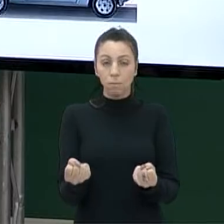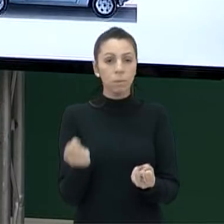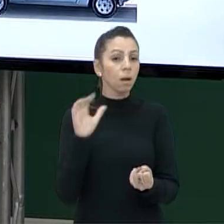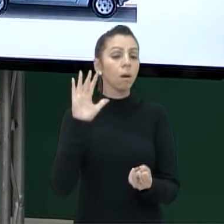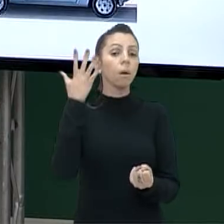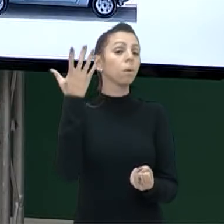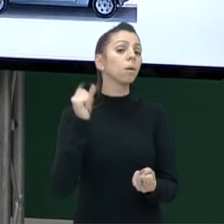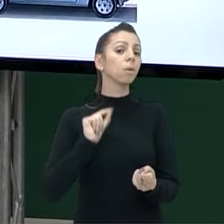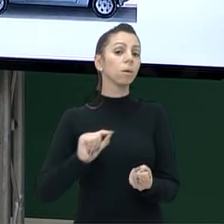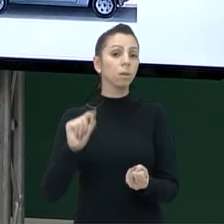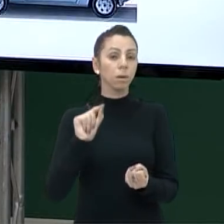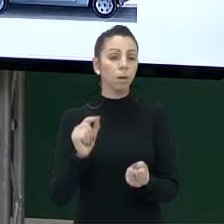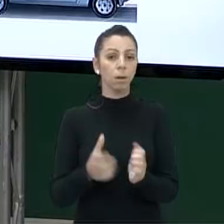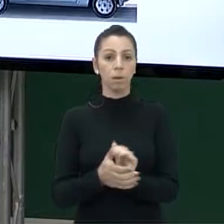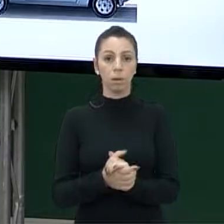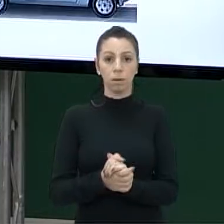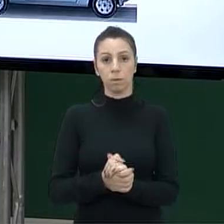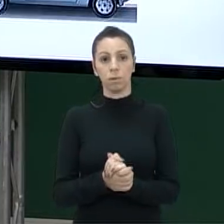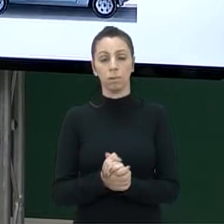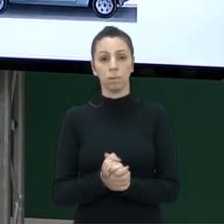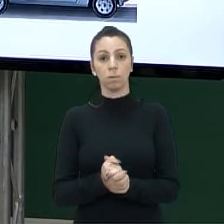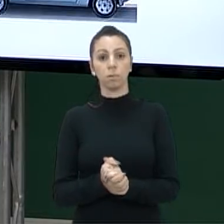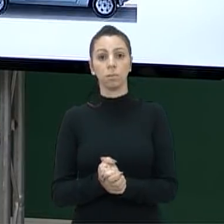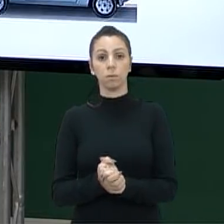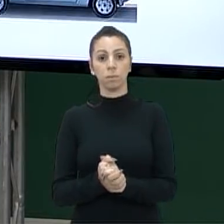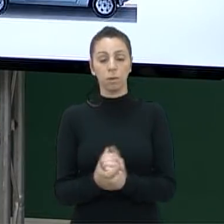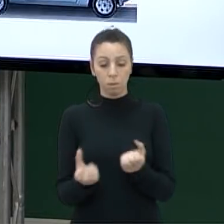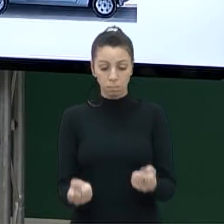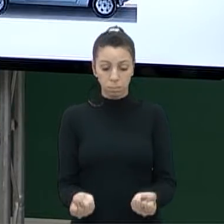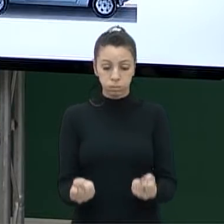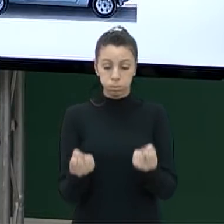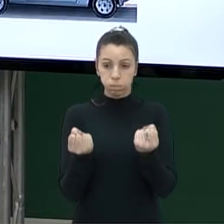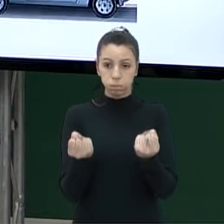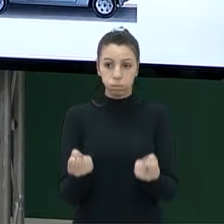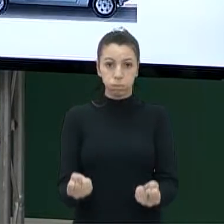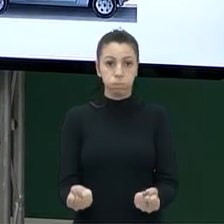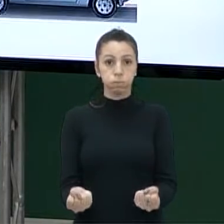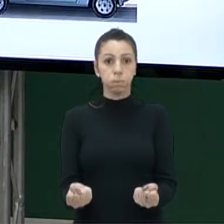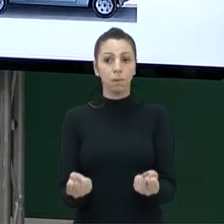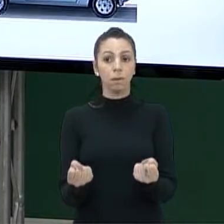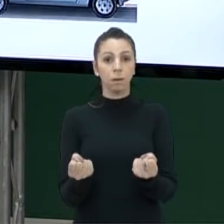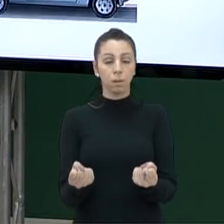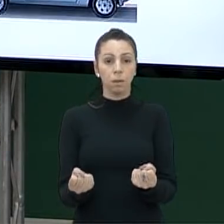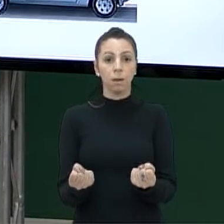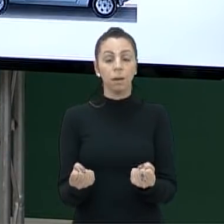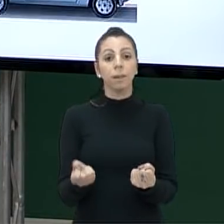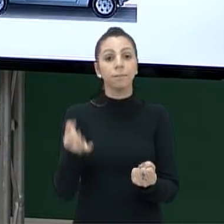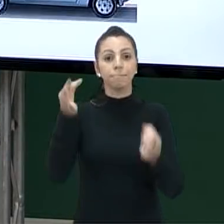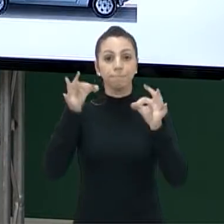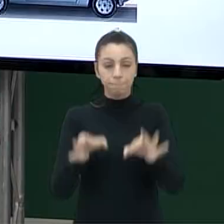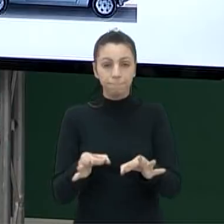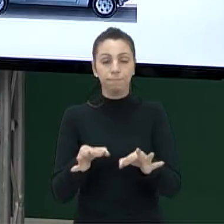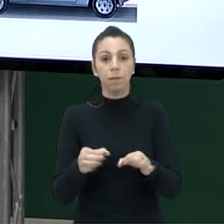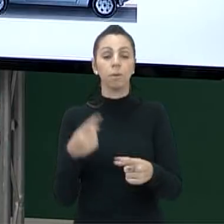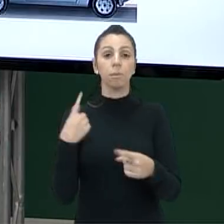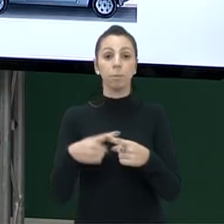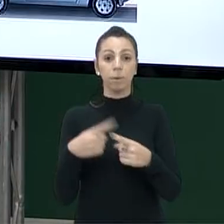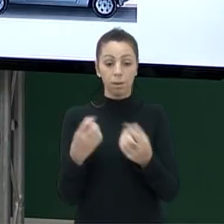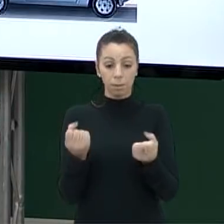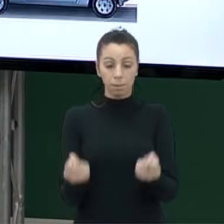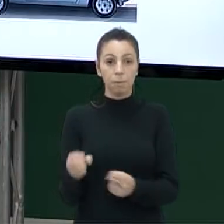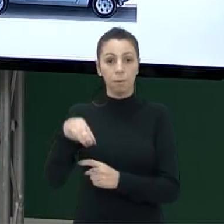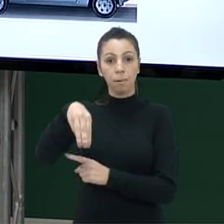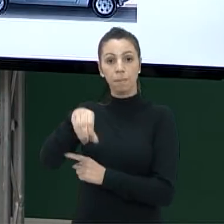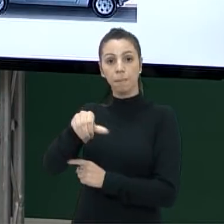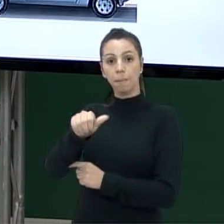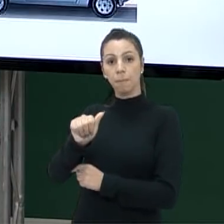acontece? Nós vamos perceber que a massa é um fator determinante nessa questão, por causa que a massa, né, como a gente já